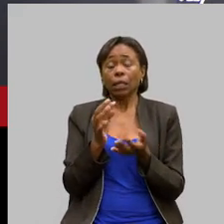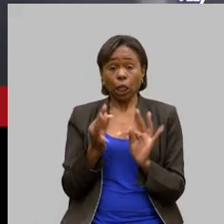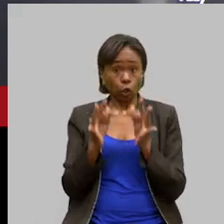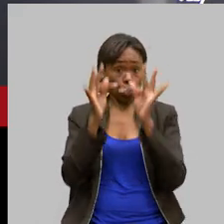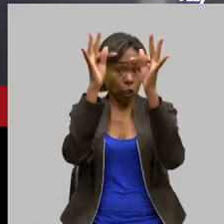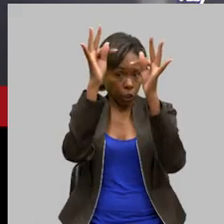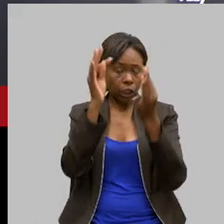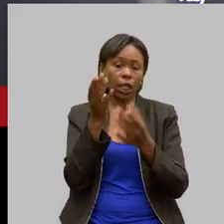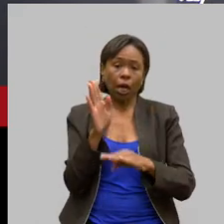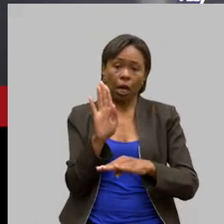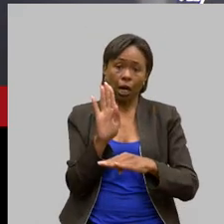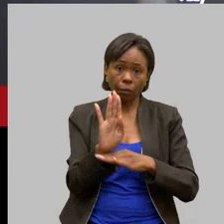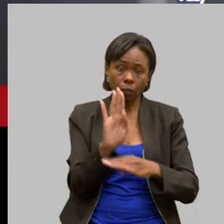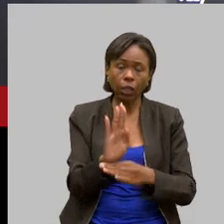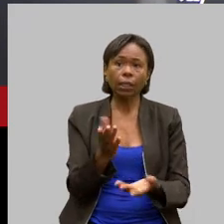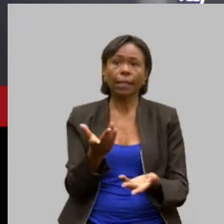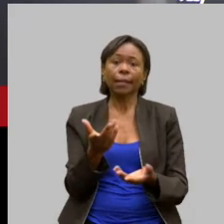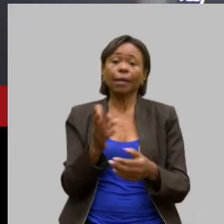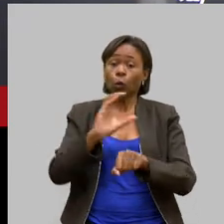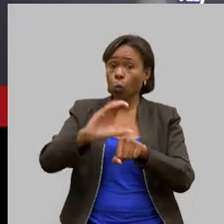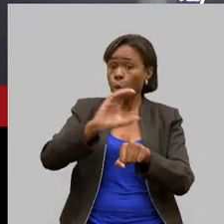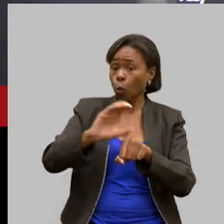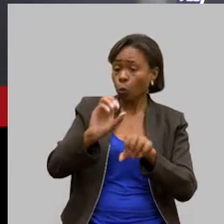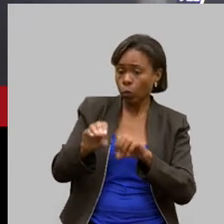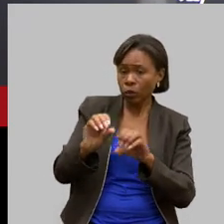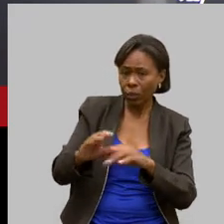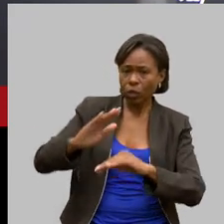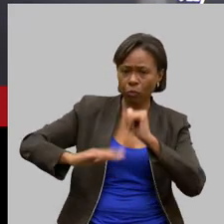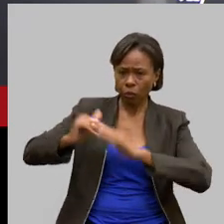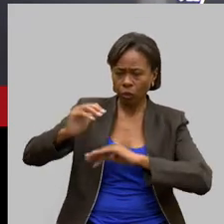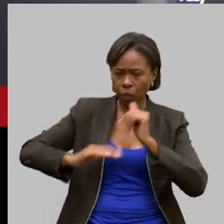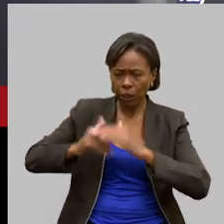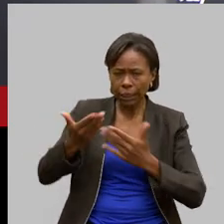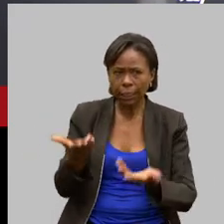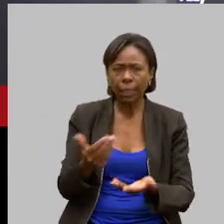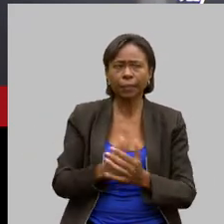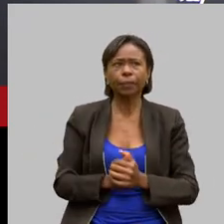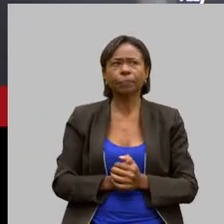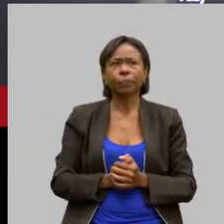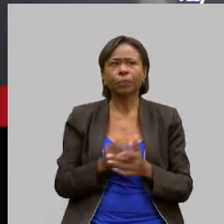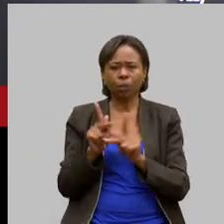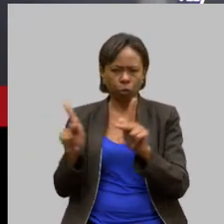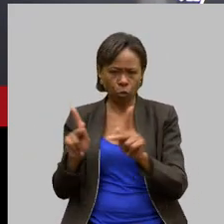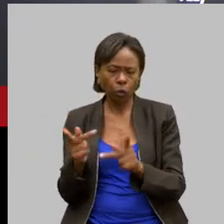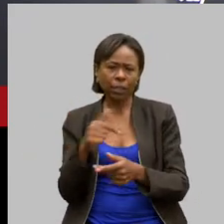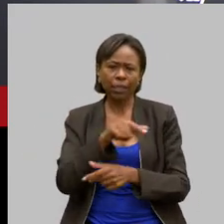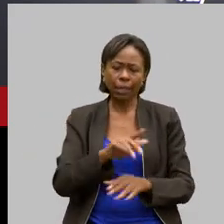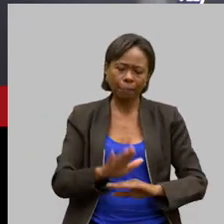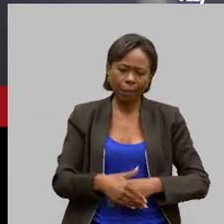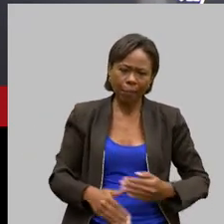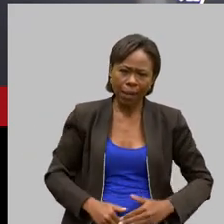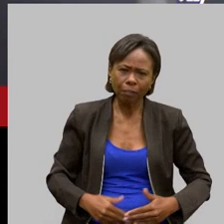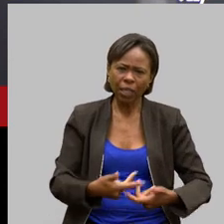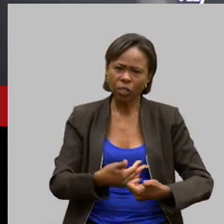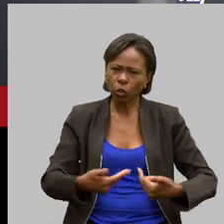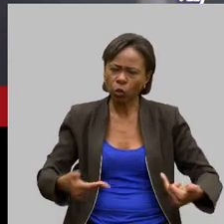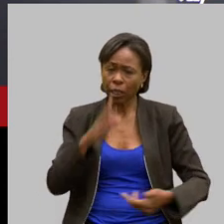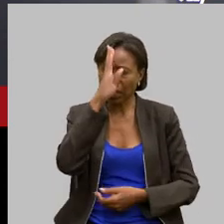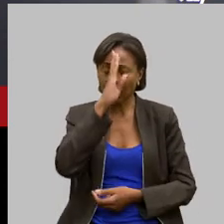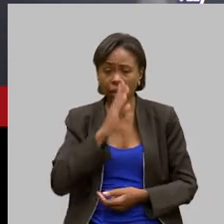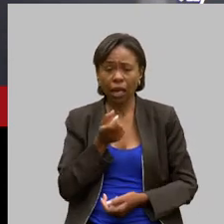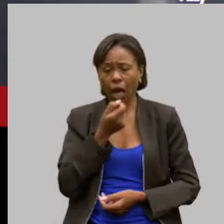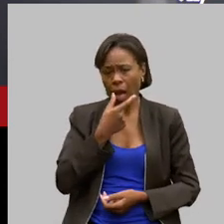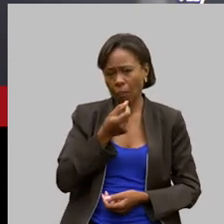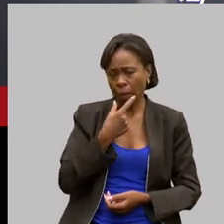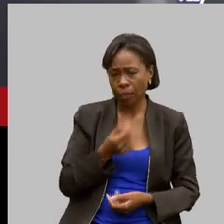capacitação de educadores medicamentos nutrientes e fraldas gratuitos inserção no mercado de trabalho e apoio social